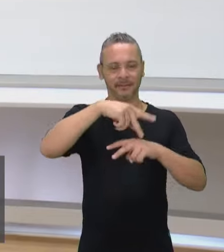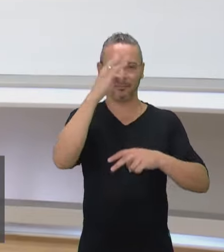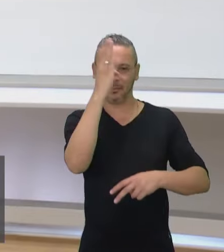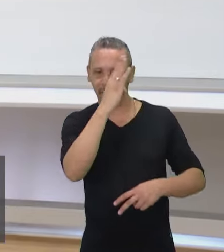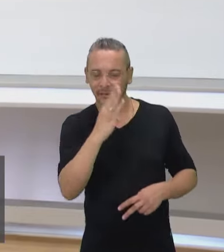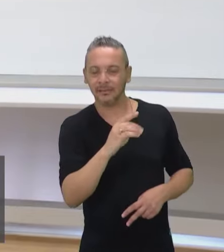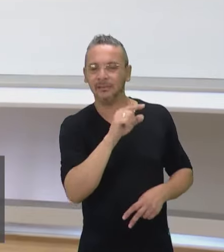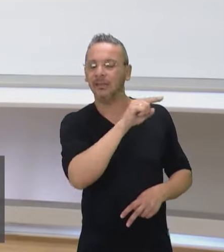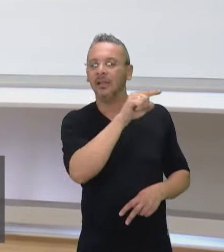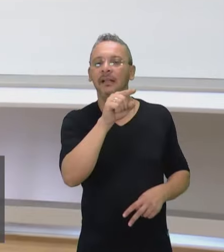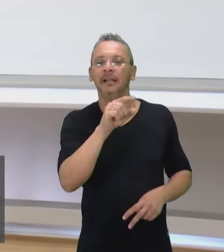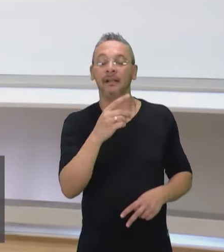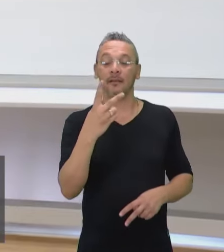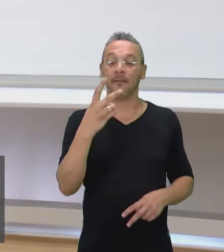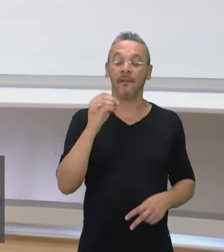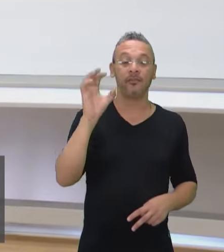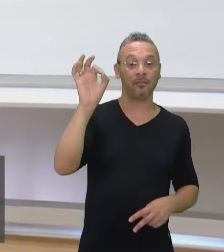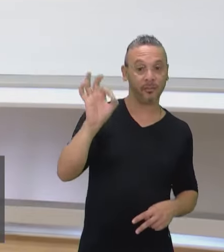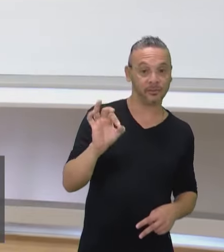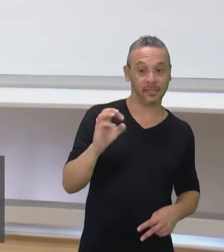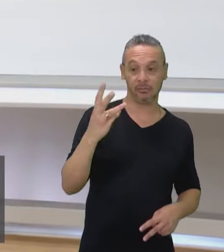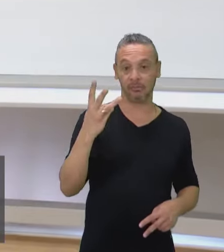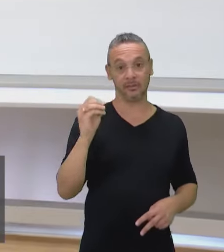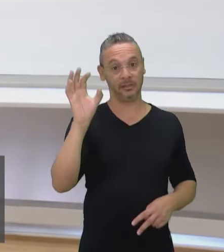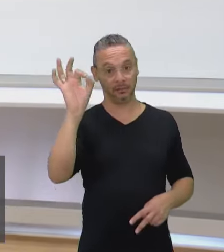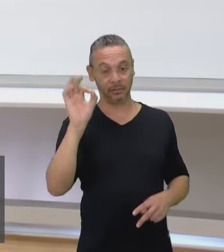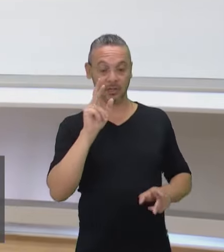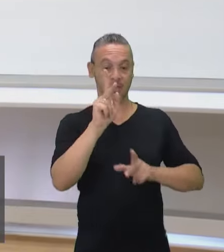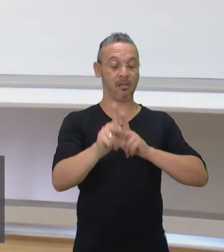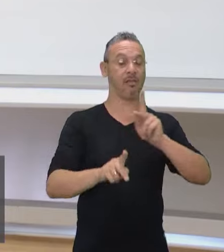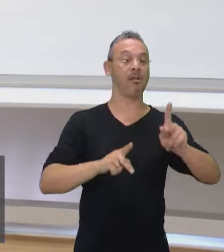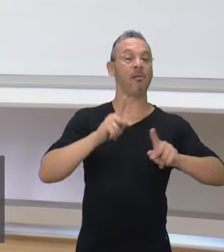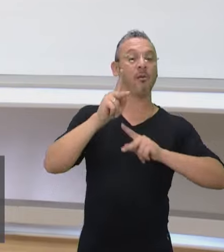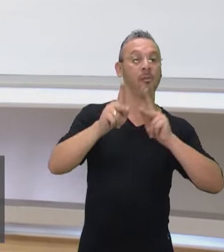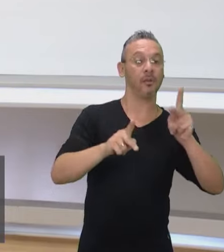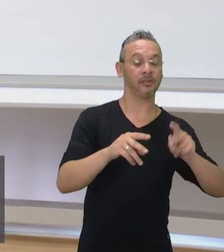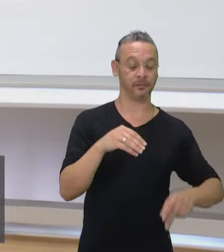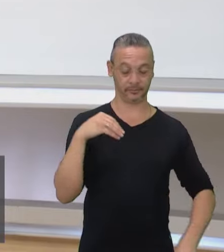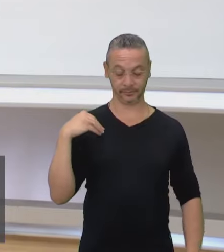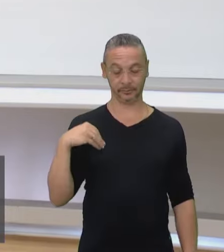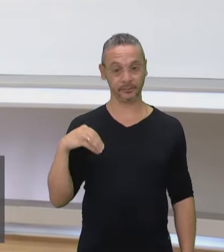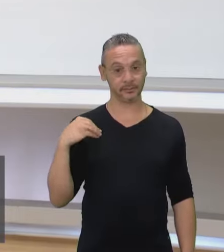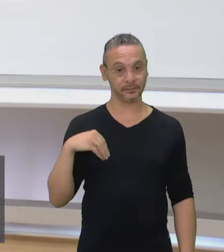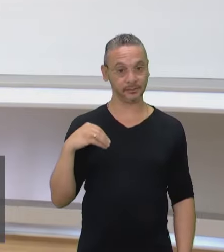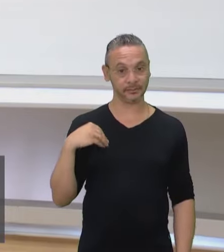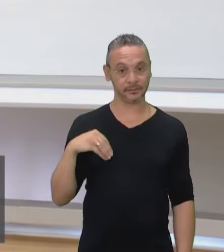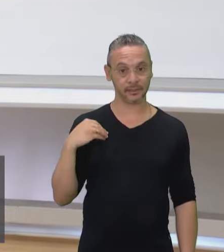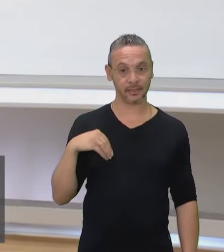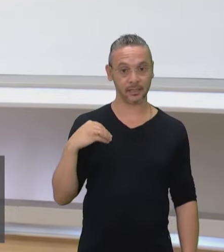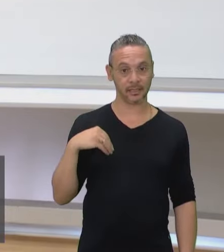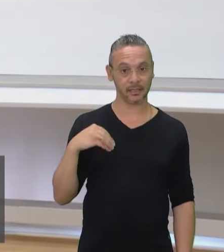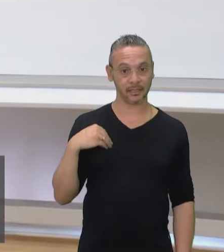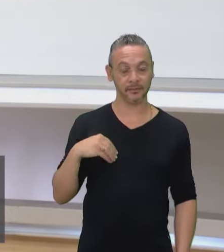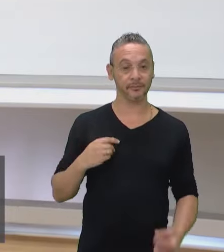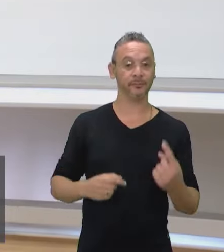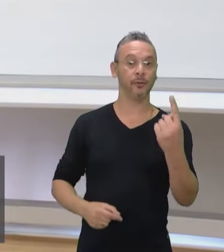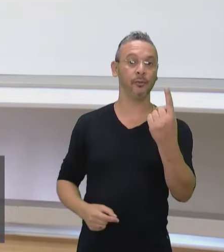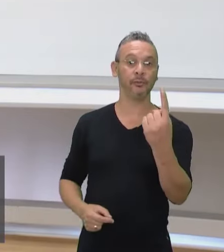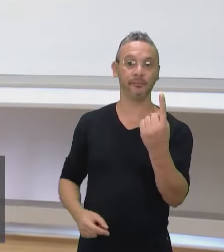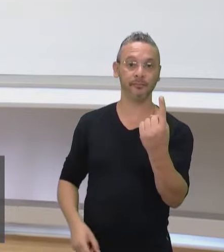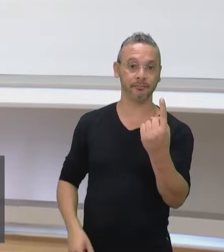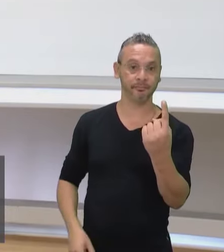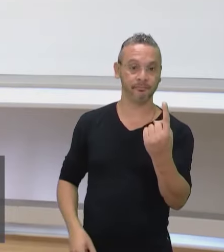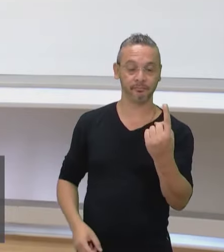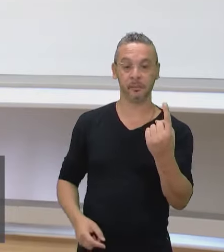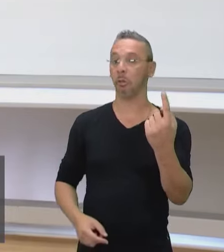famílias assim, até 20%, 30% da população vivia com até um salário mínimo